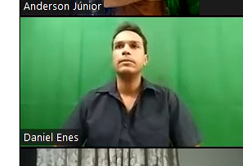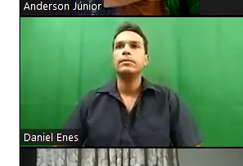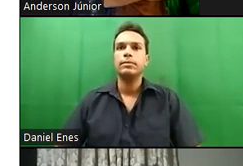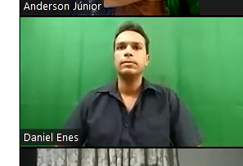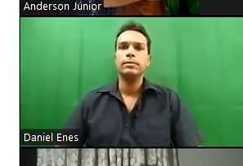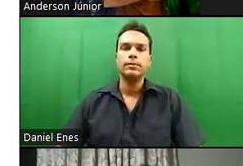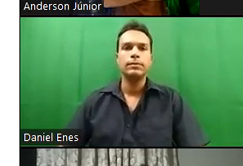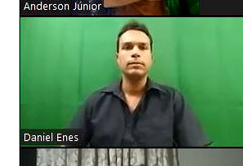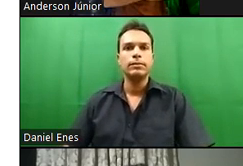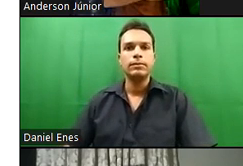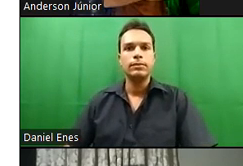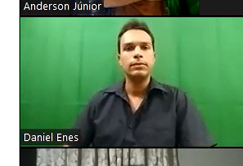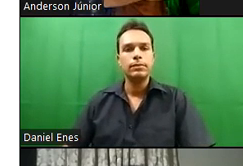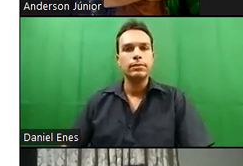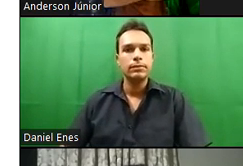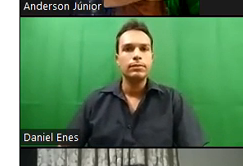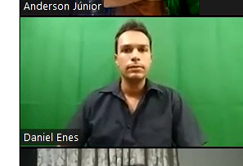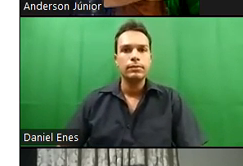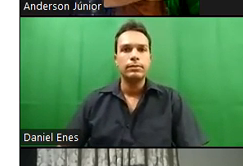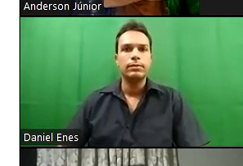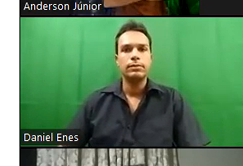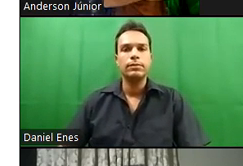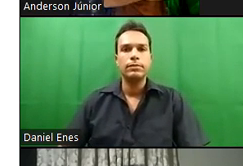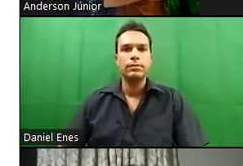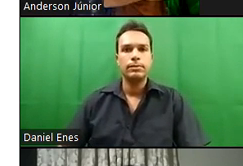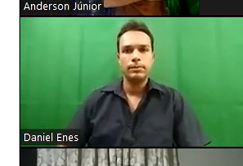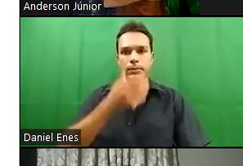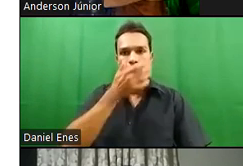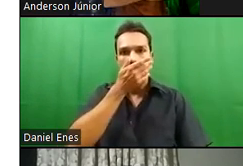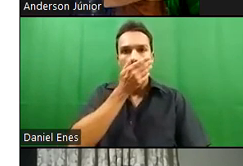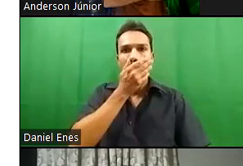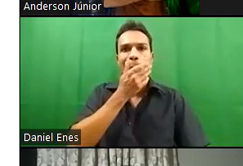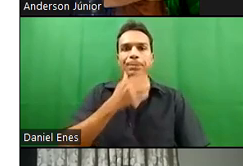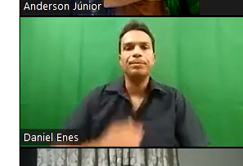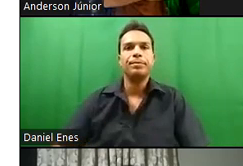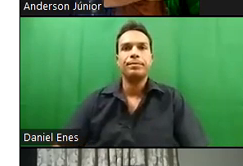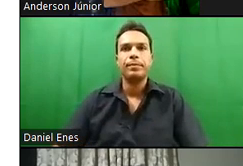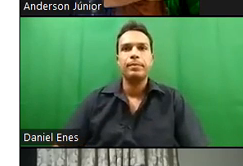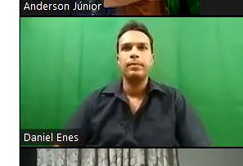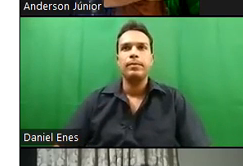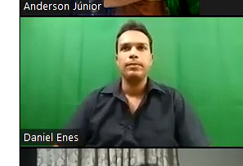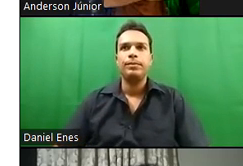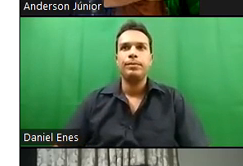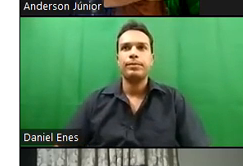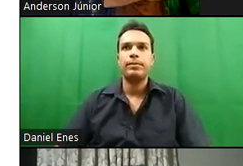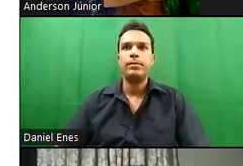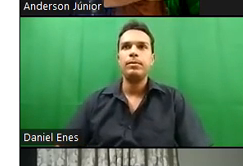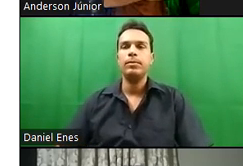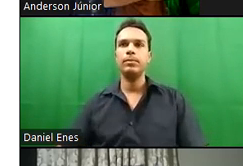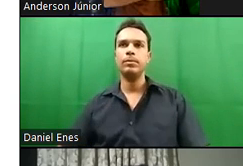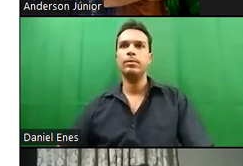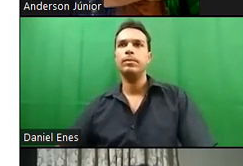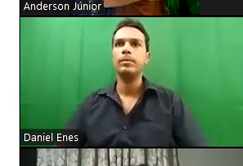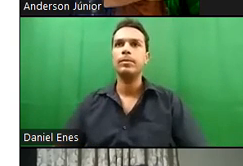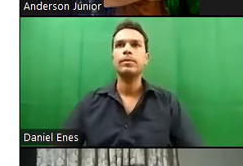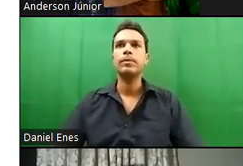no estágio, a gente vai lidar com várias pessoas. E eu acho muito interessante ter esse conhecimento, que chegar numa empresa, ter uma pessoa surda e